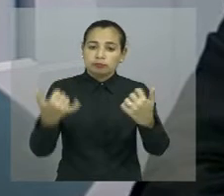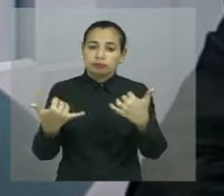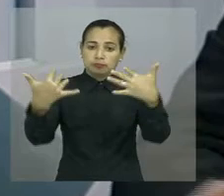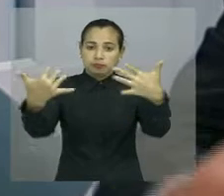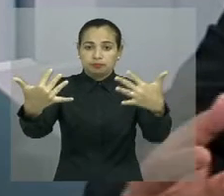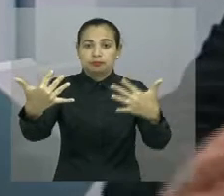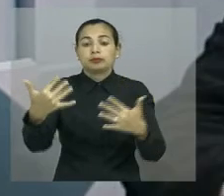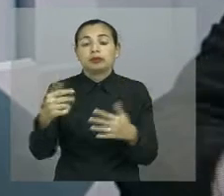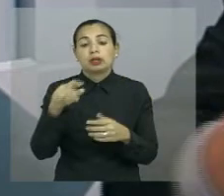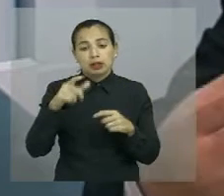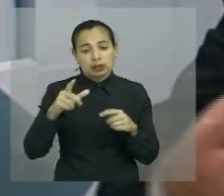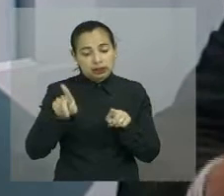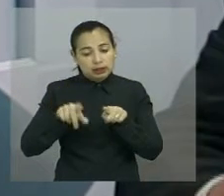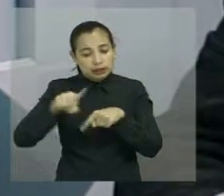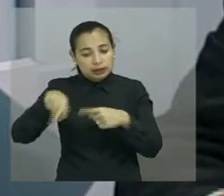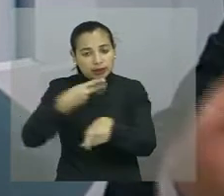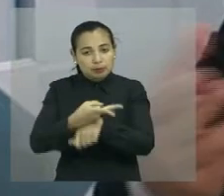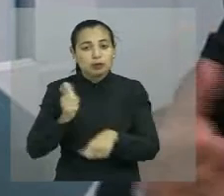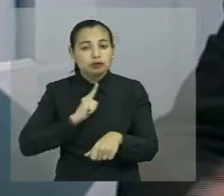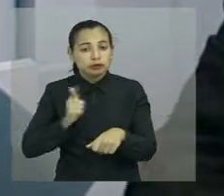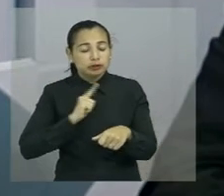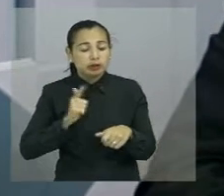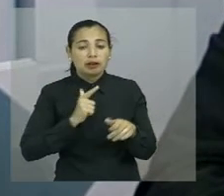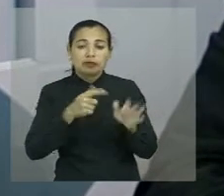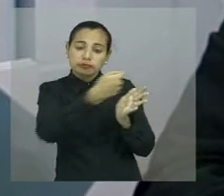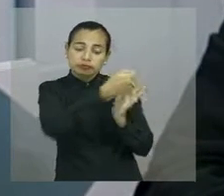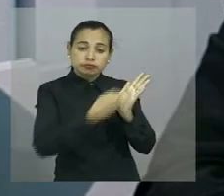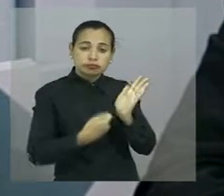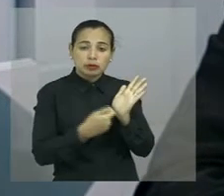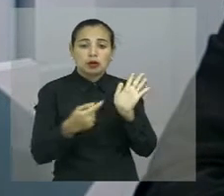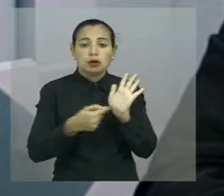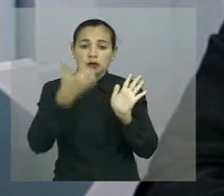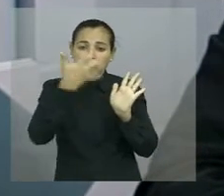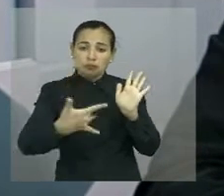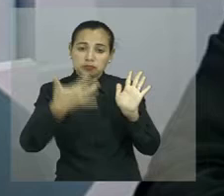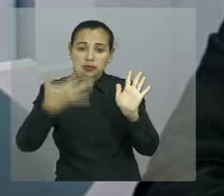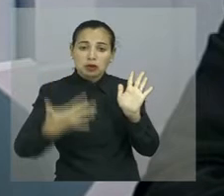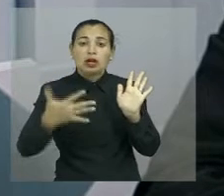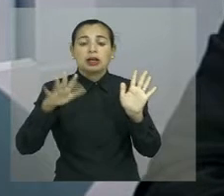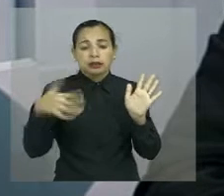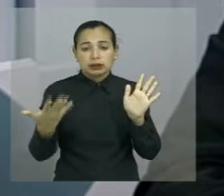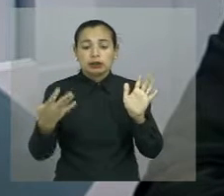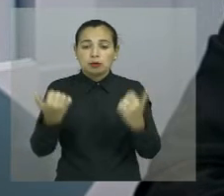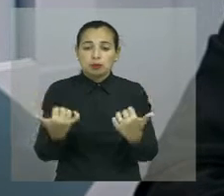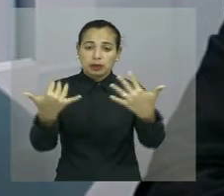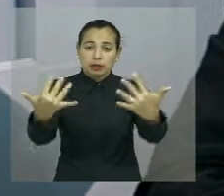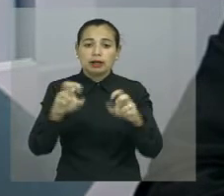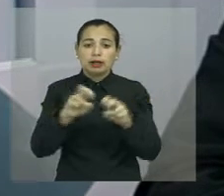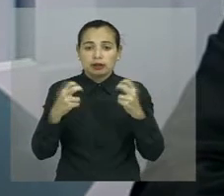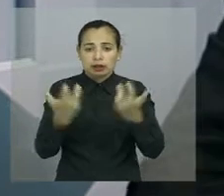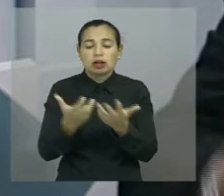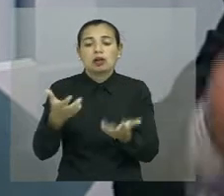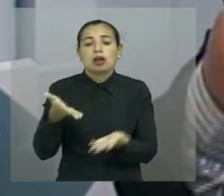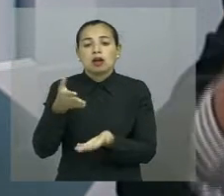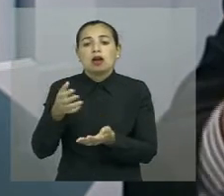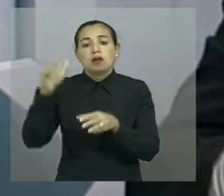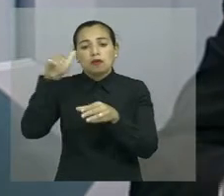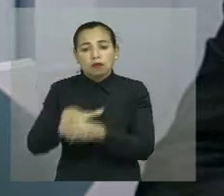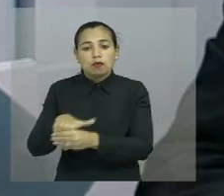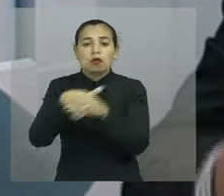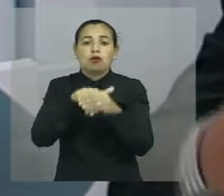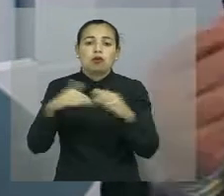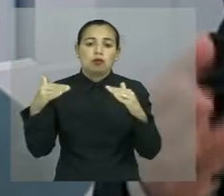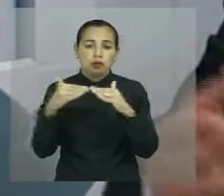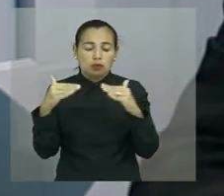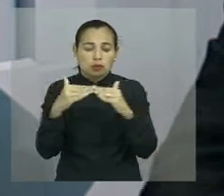que apreciasse o parecer. E aí nós tivemos uma discussão sobre isso e, ao final, o plenário, a Câmara, acabou votando de